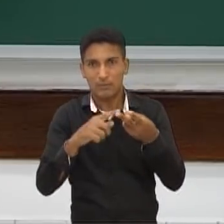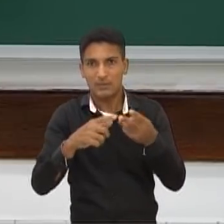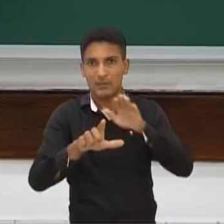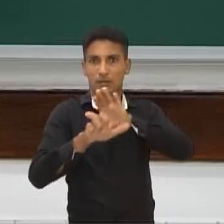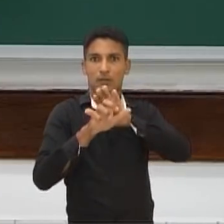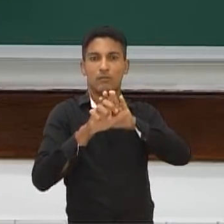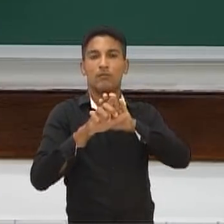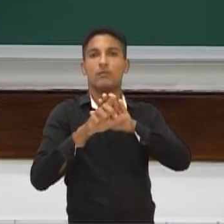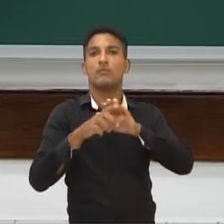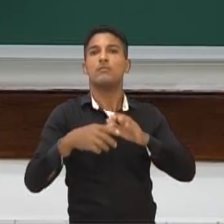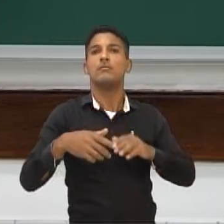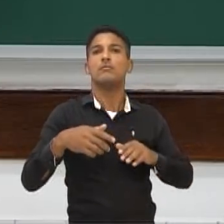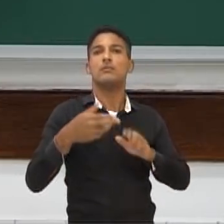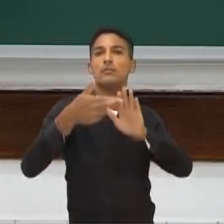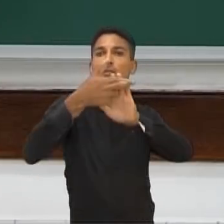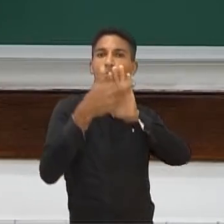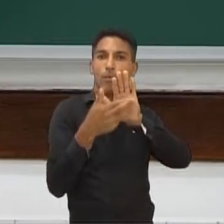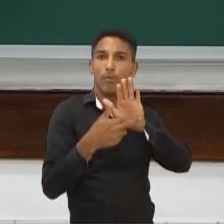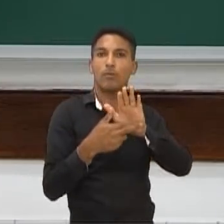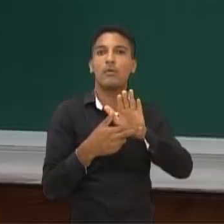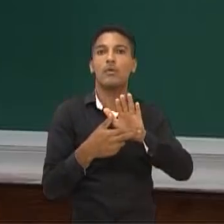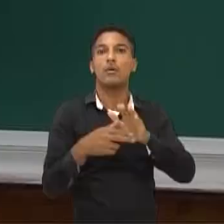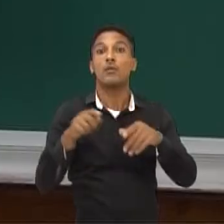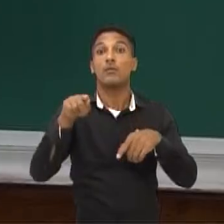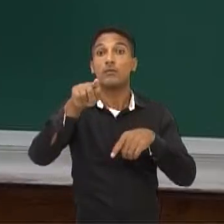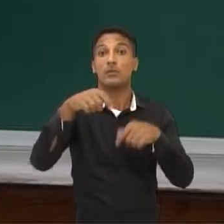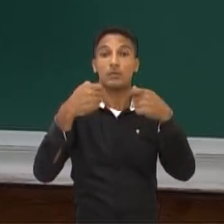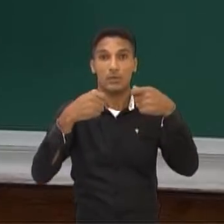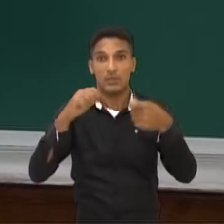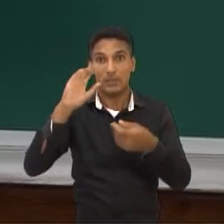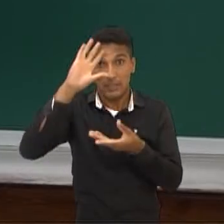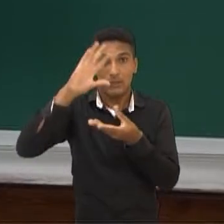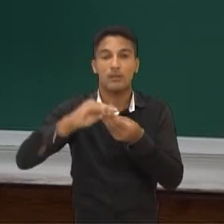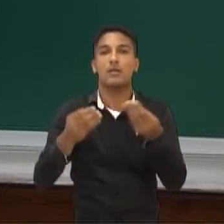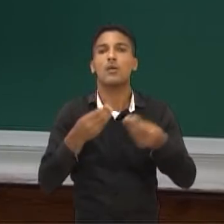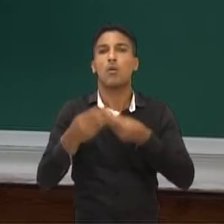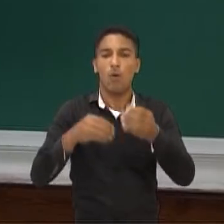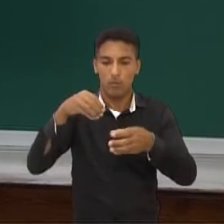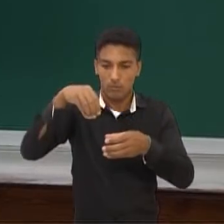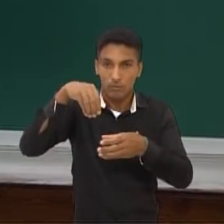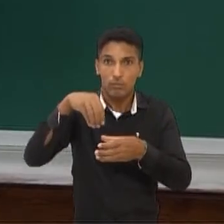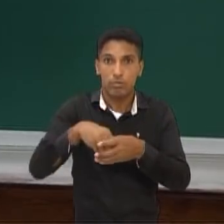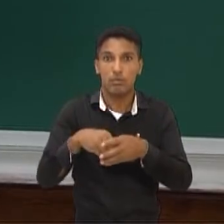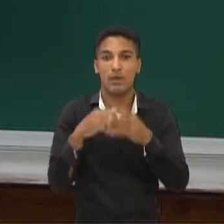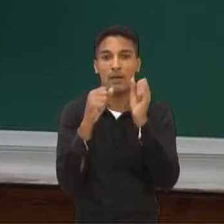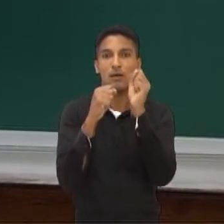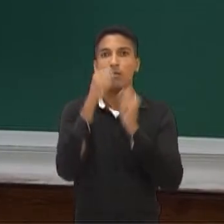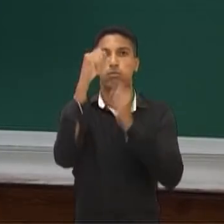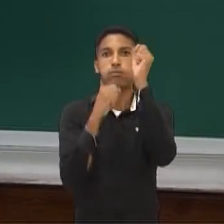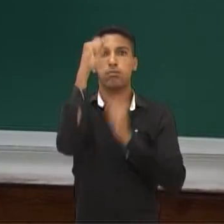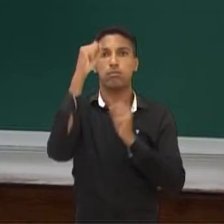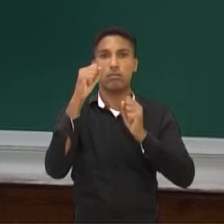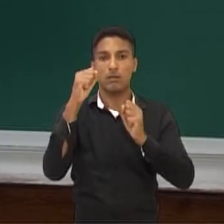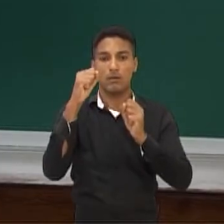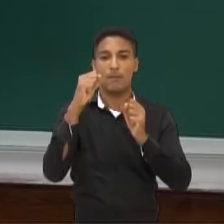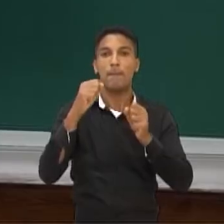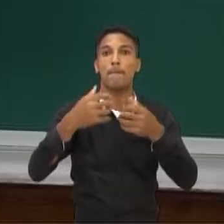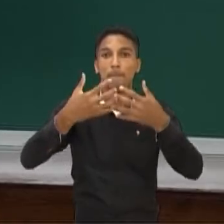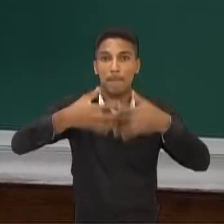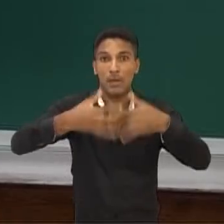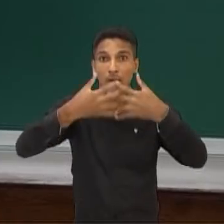máquinas térmicas. As máquinas térmicas, caro aluno, elas permitiram o desenvolvimento da Revolução